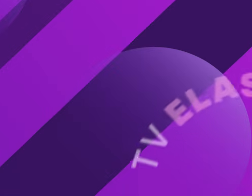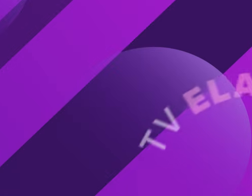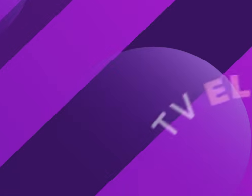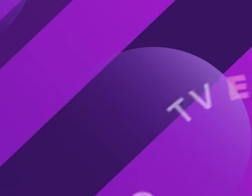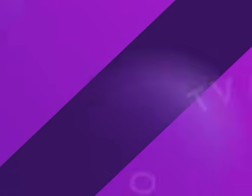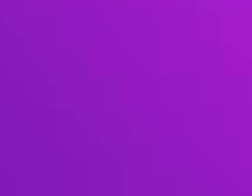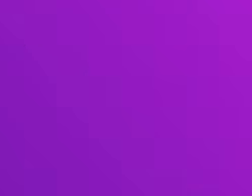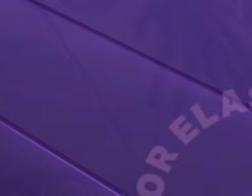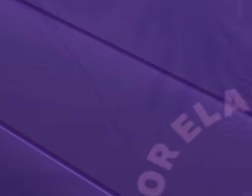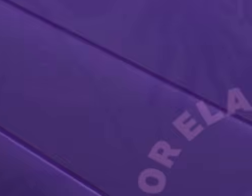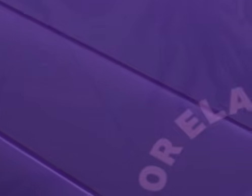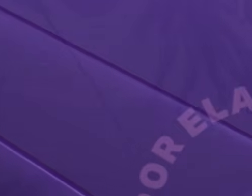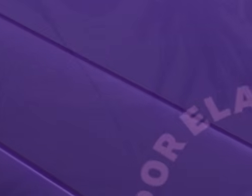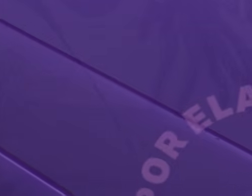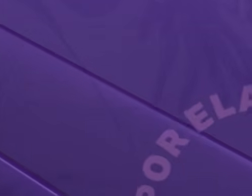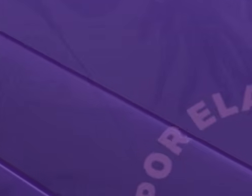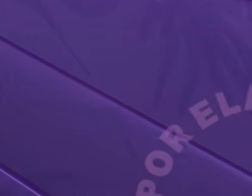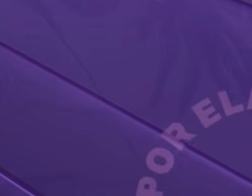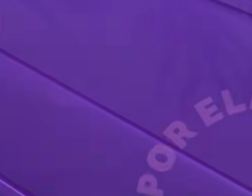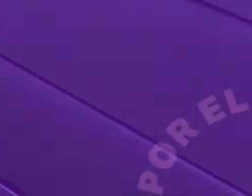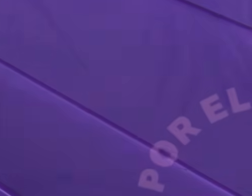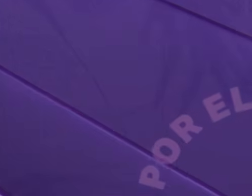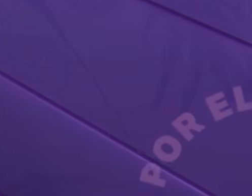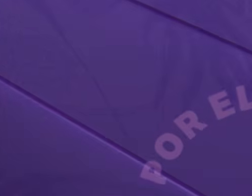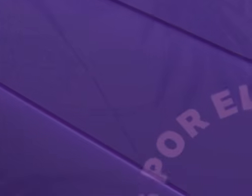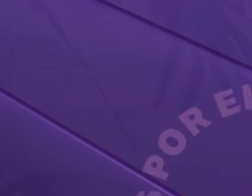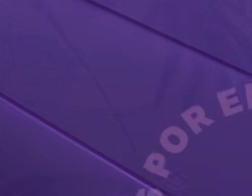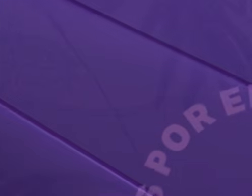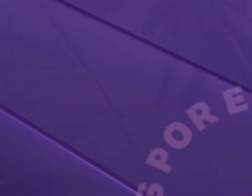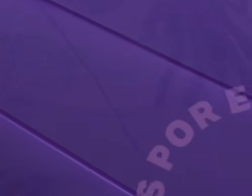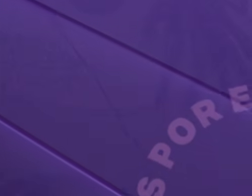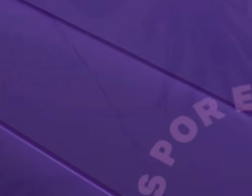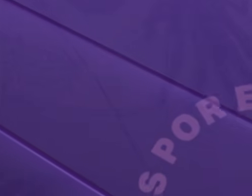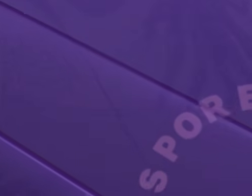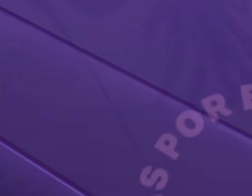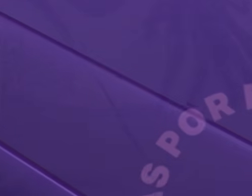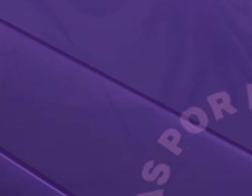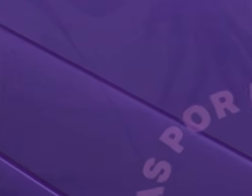Fique com a TV Elas por Elas, que semana que vem tem mais.